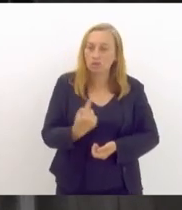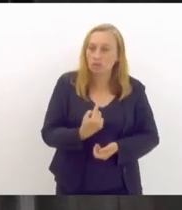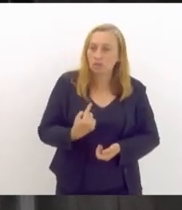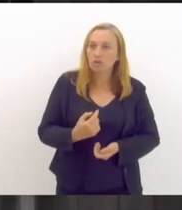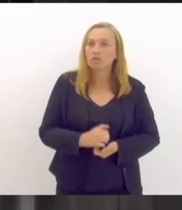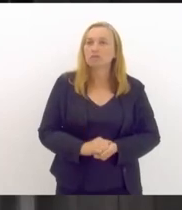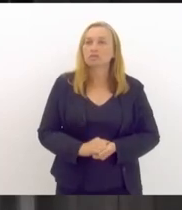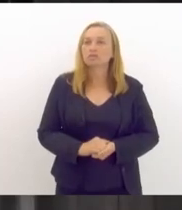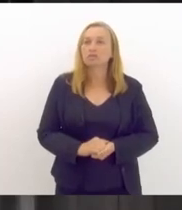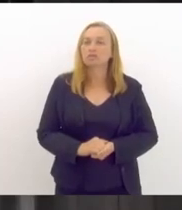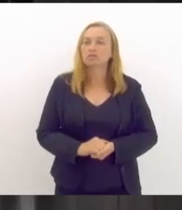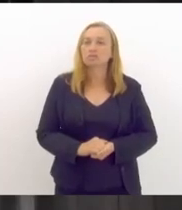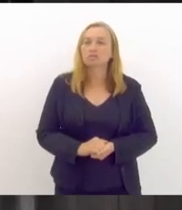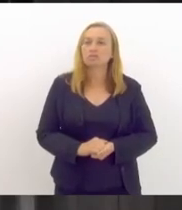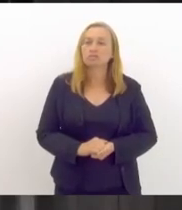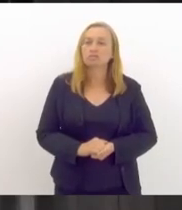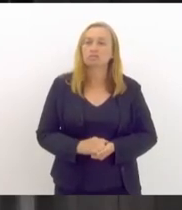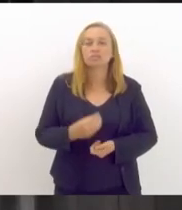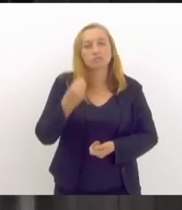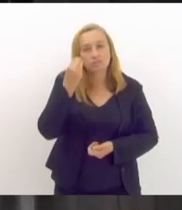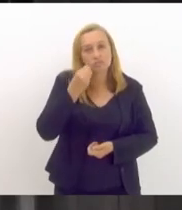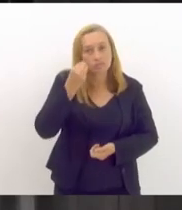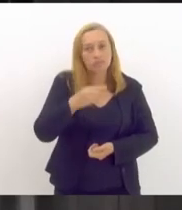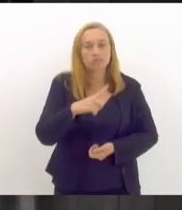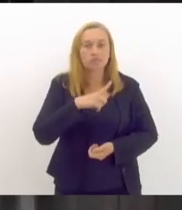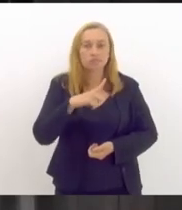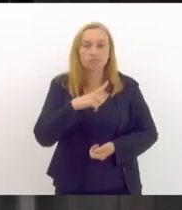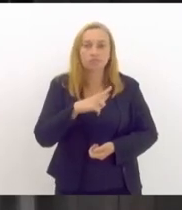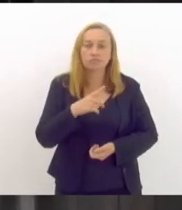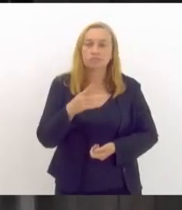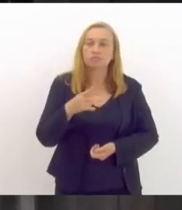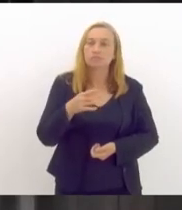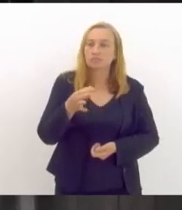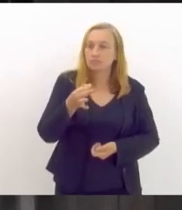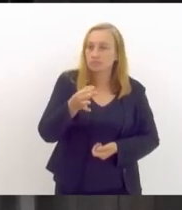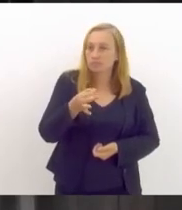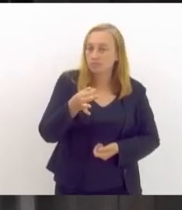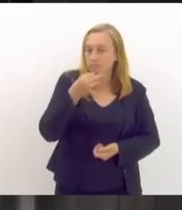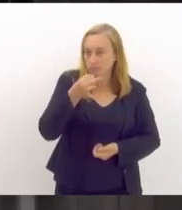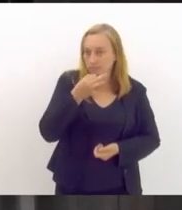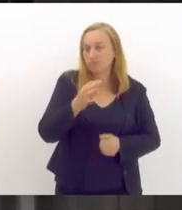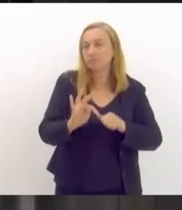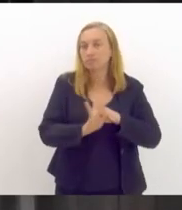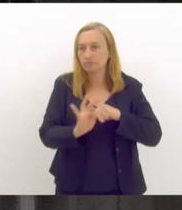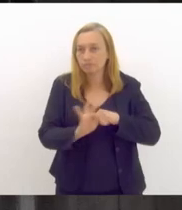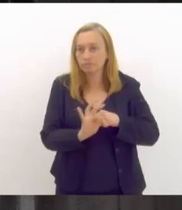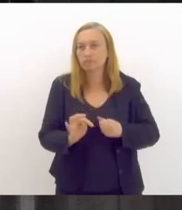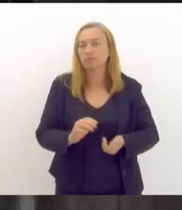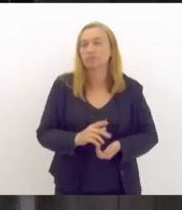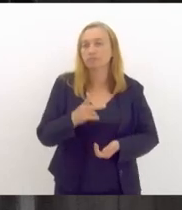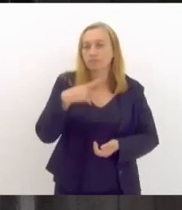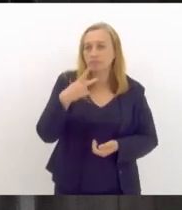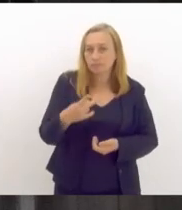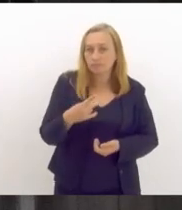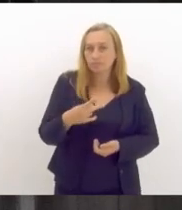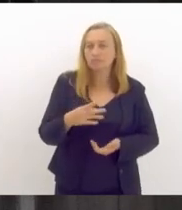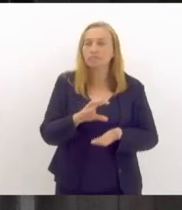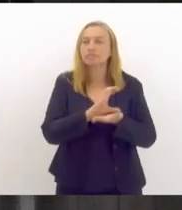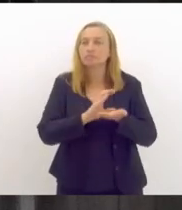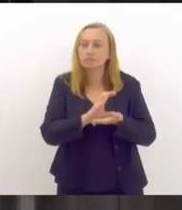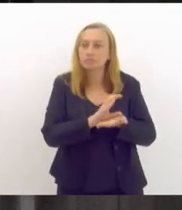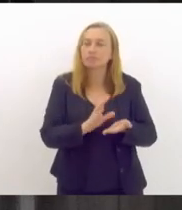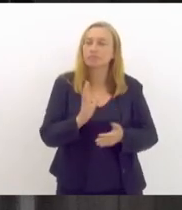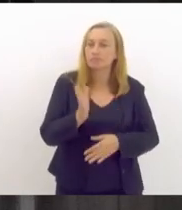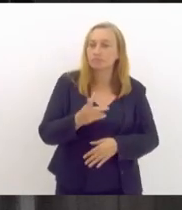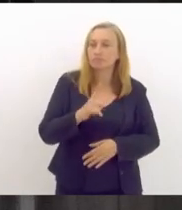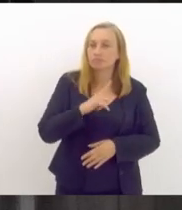é vivenciamos argumentando Tecnicamente então quer dizer e dizer que ao conselheiros que nós